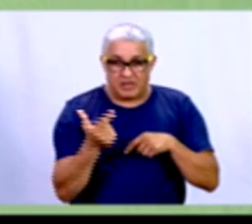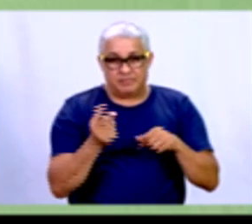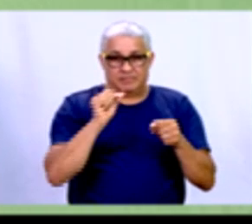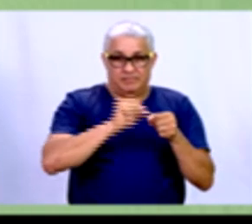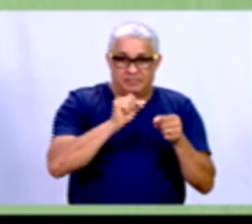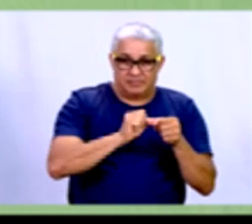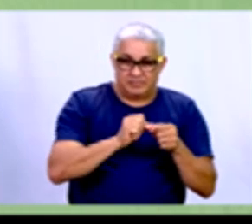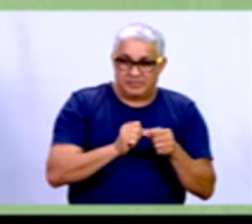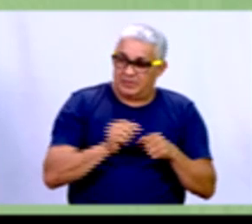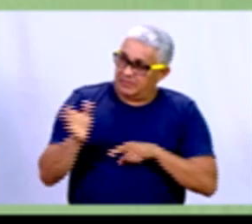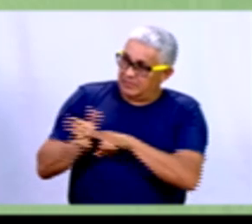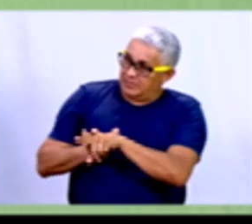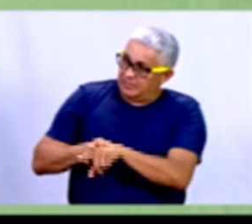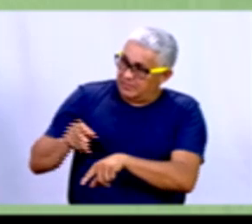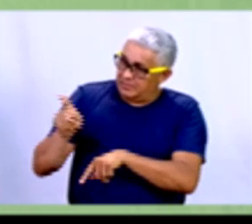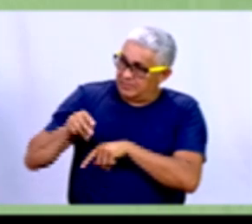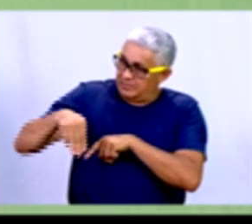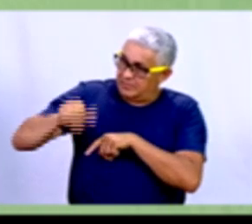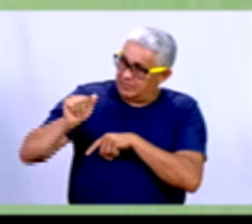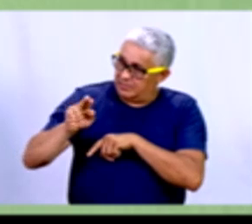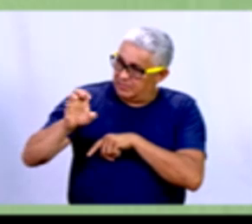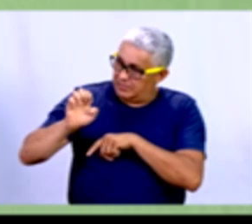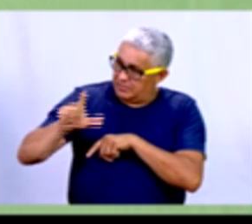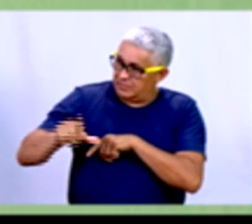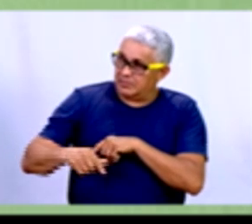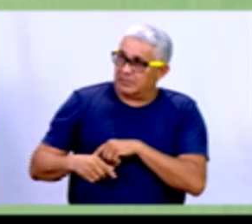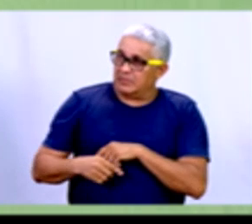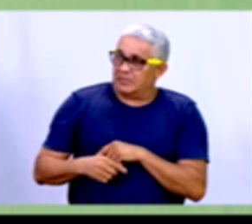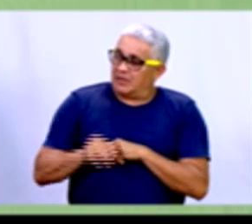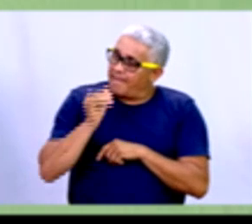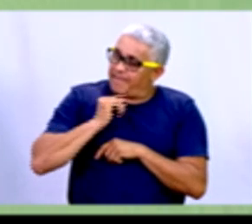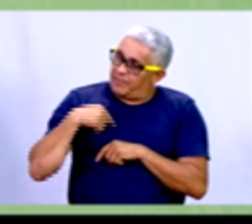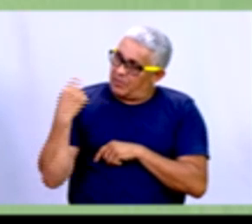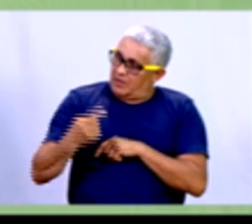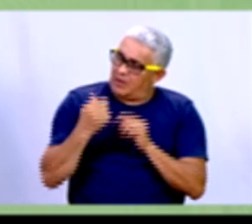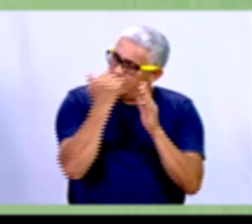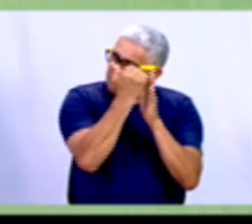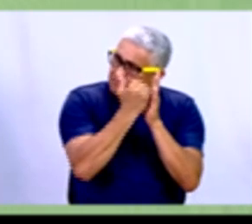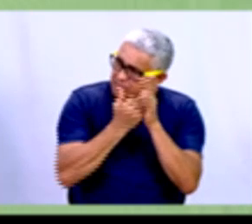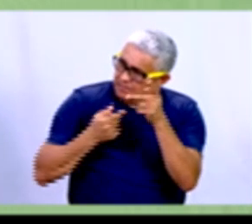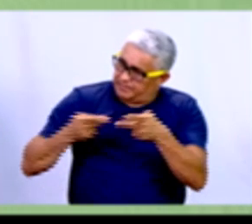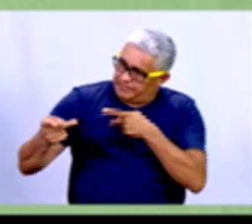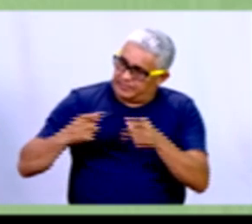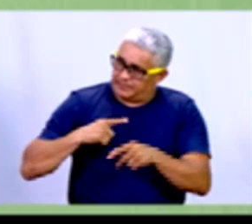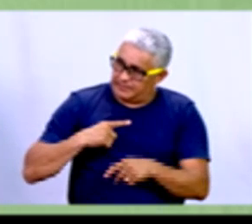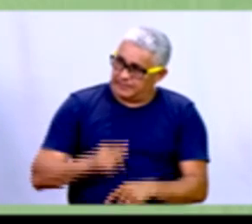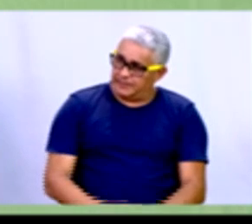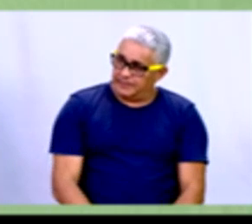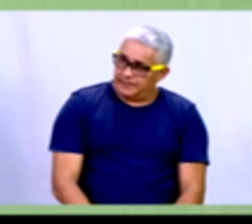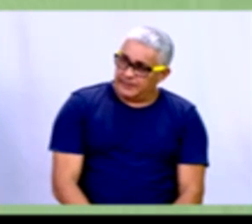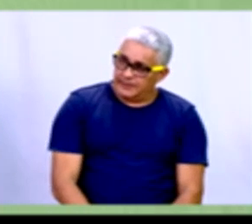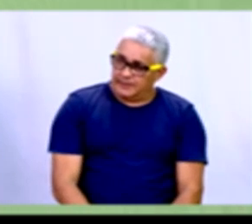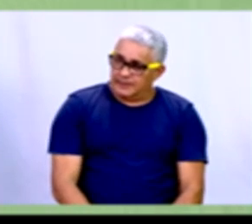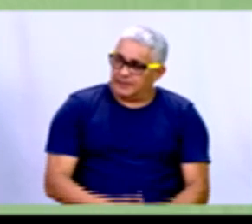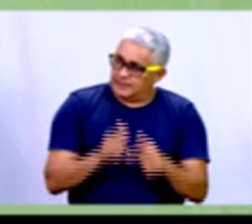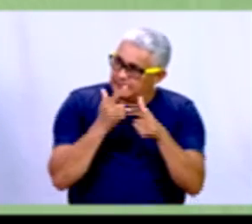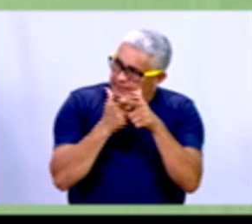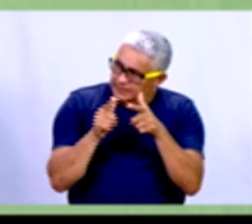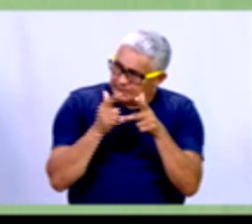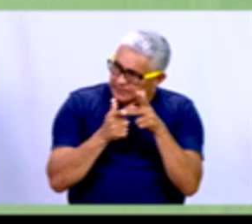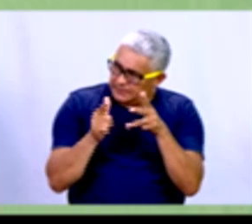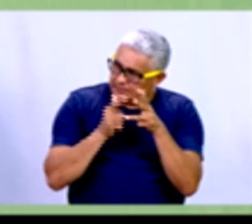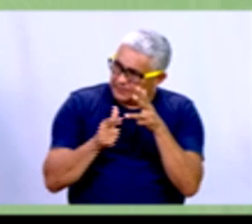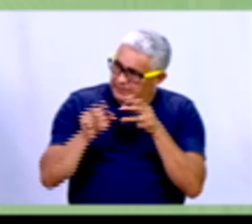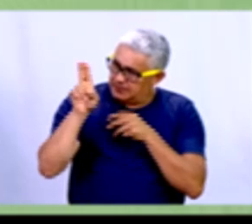Professor Marcel, quando a gente elabora um projeto e tem problemas com o